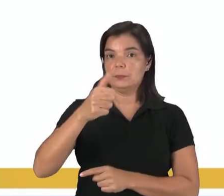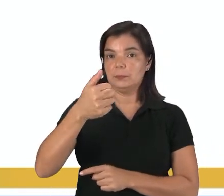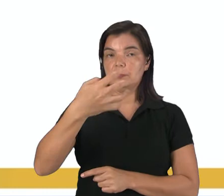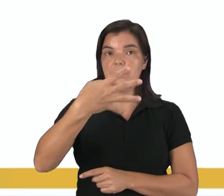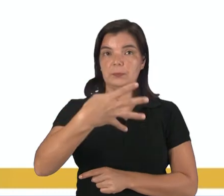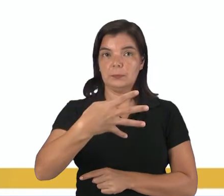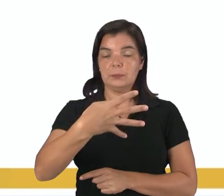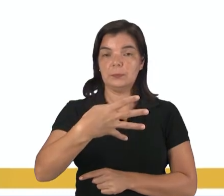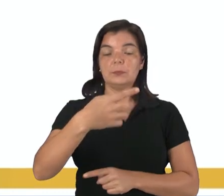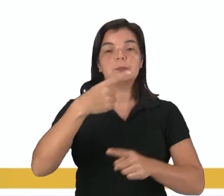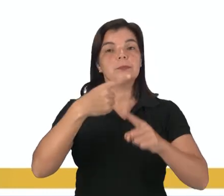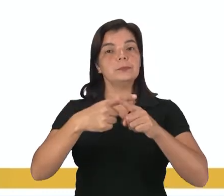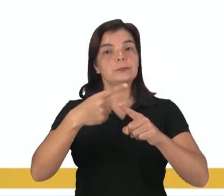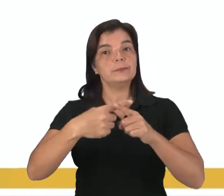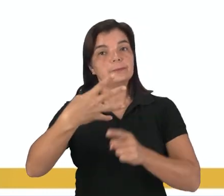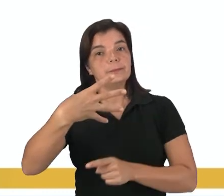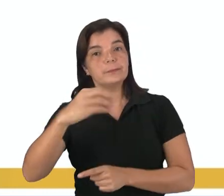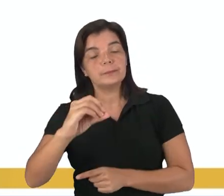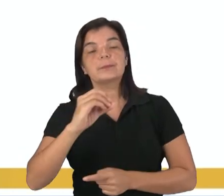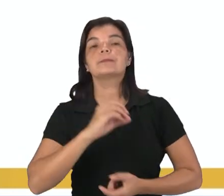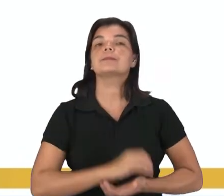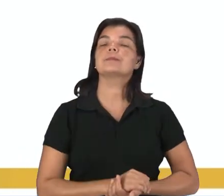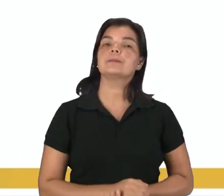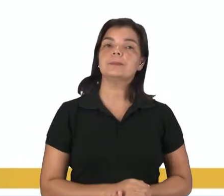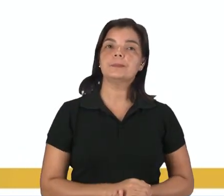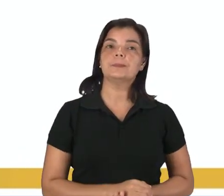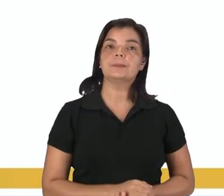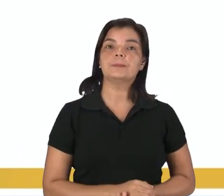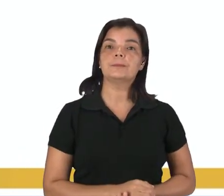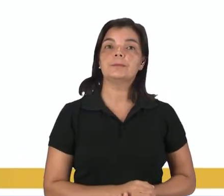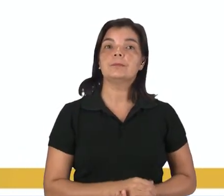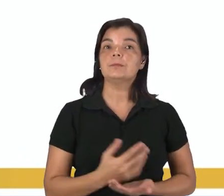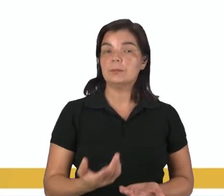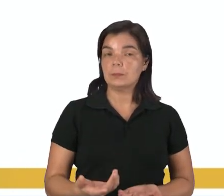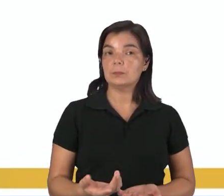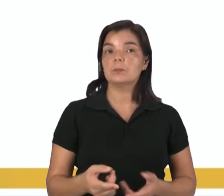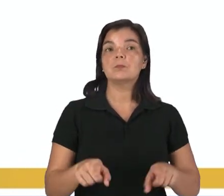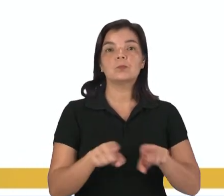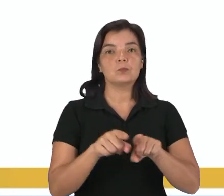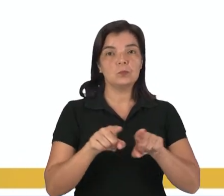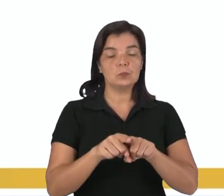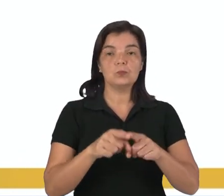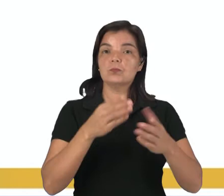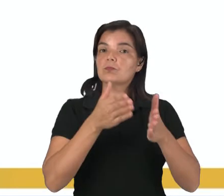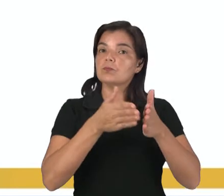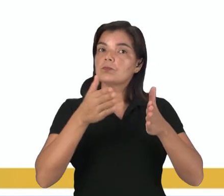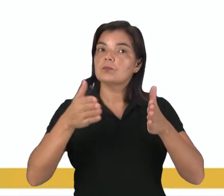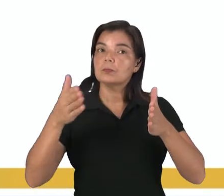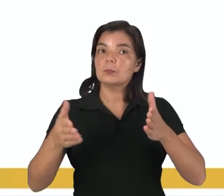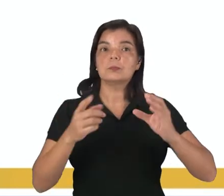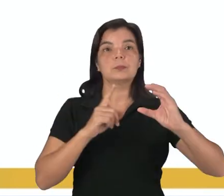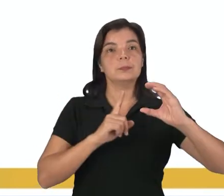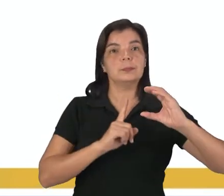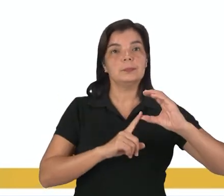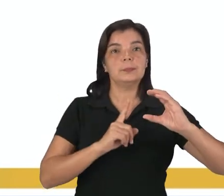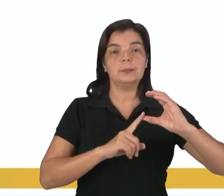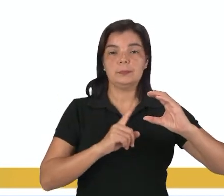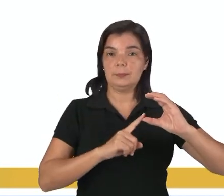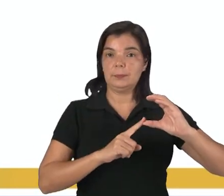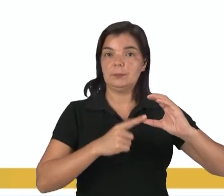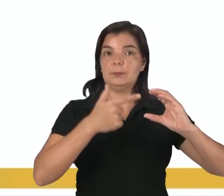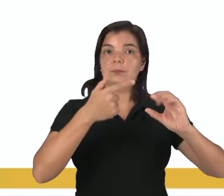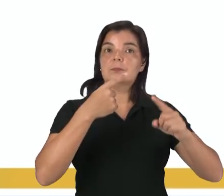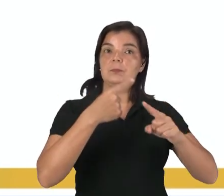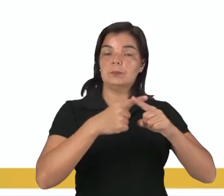aproximação de 3,14 vezes o raio que é 40 estão fazendo esse produto aí nós temos